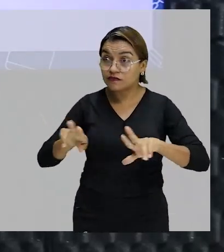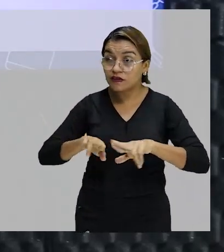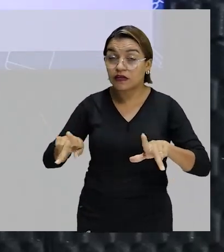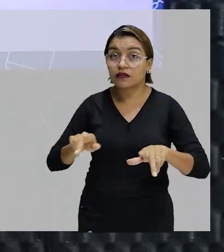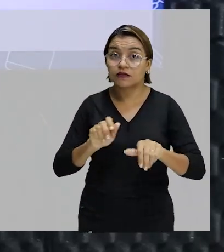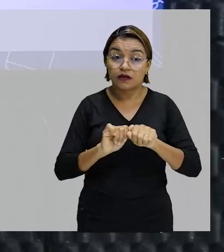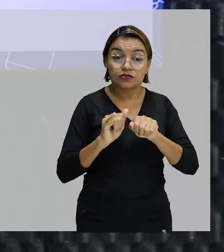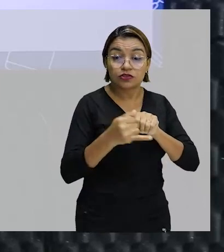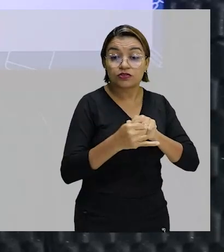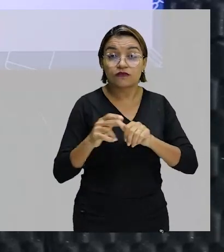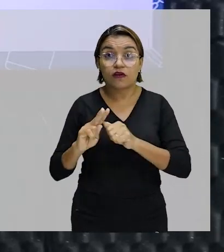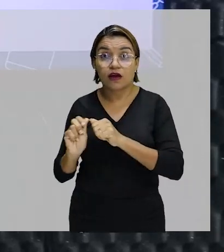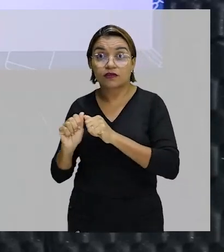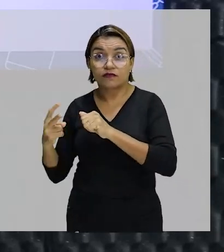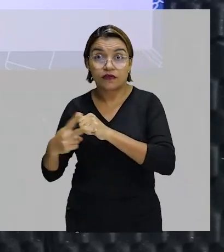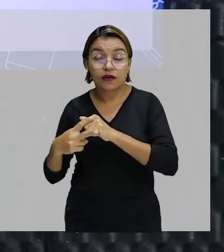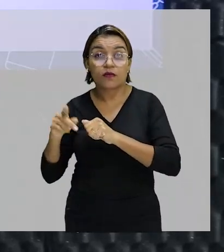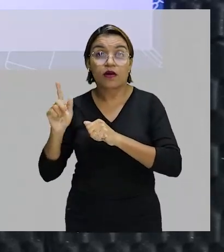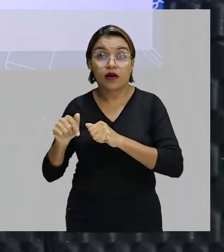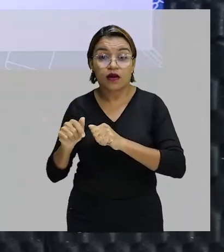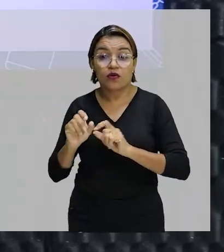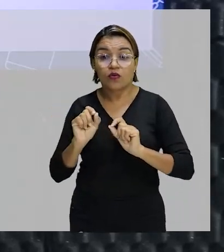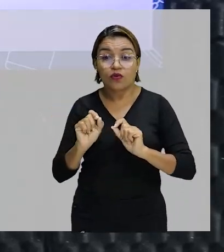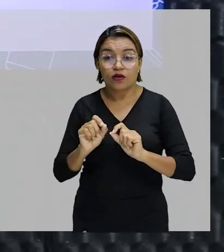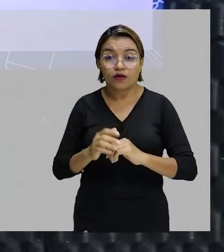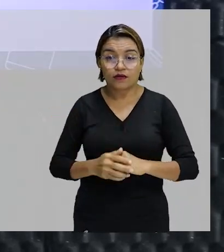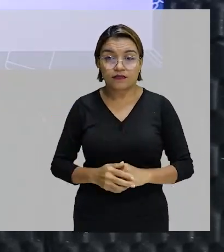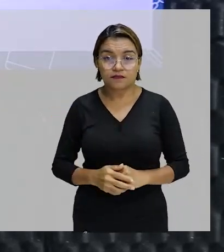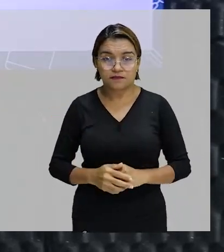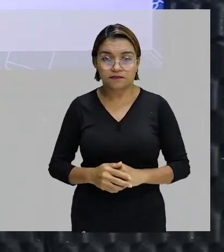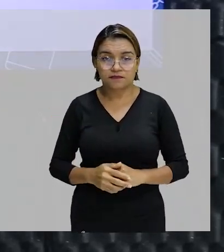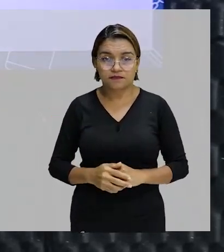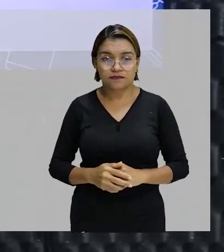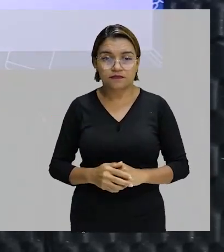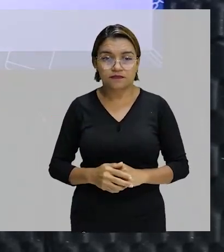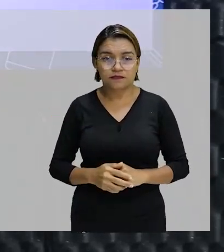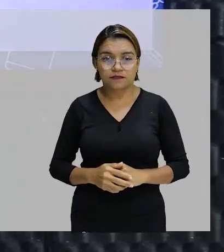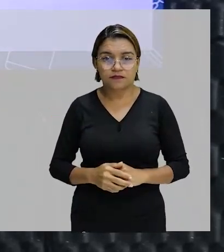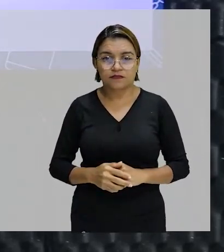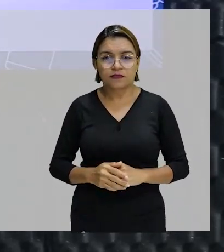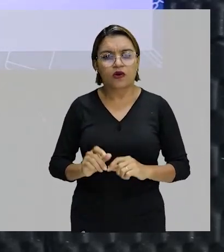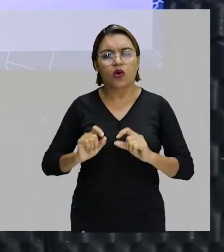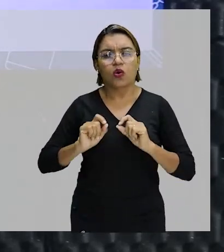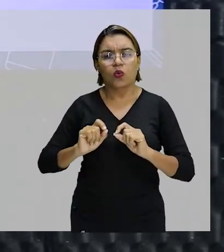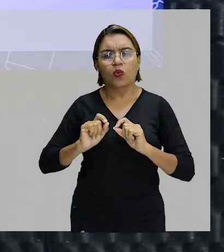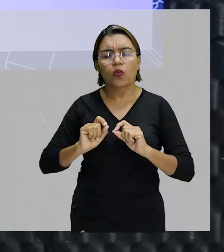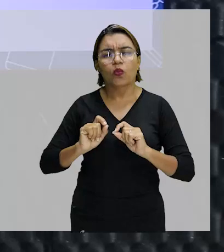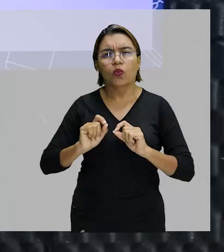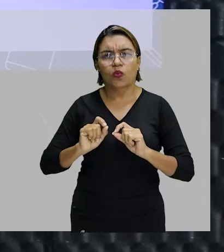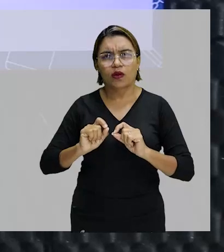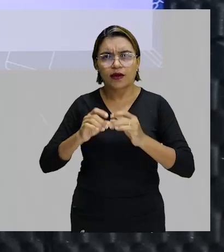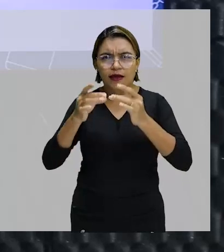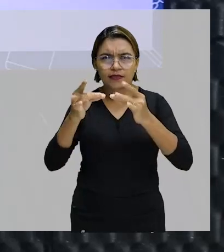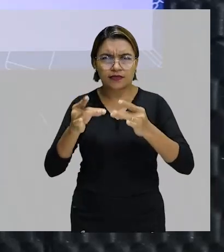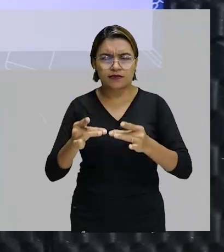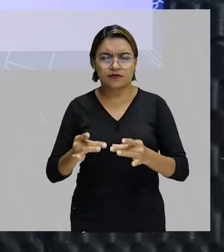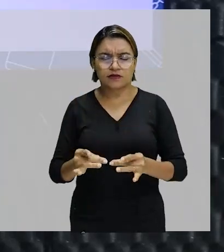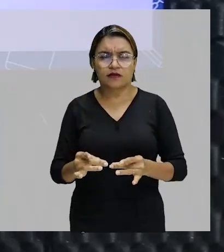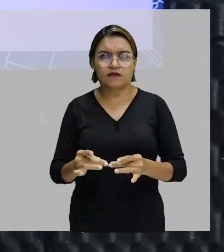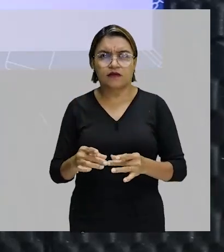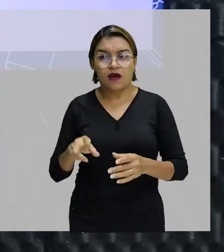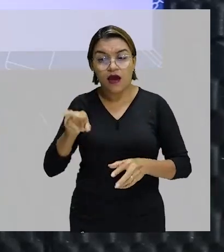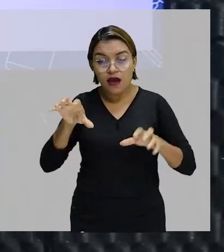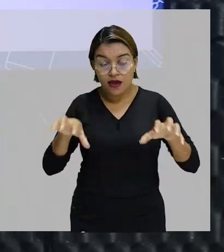advérbios é justamente what they describe, o que que eles descrevem. Então, eles fazem a